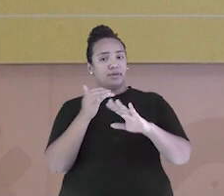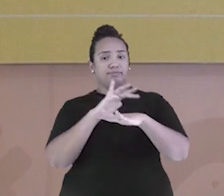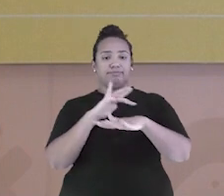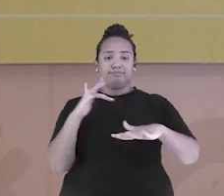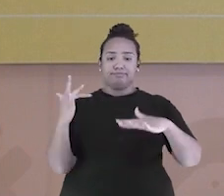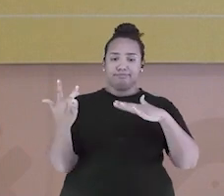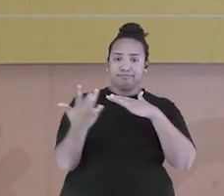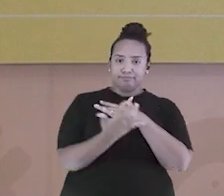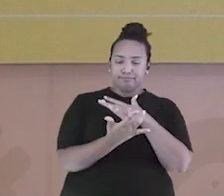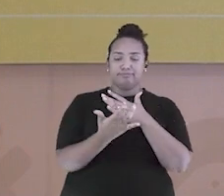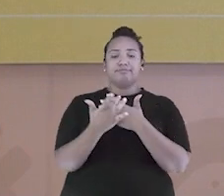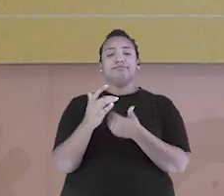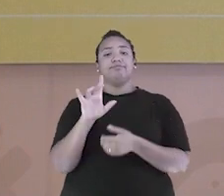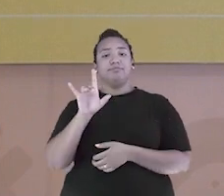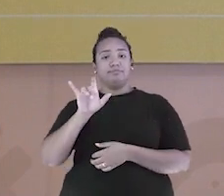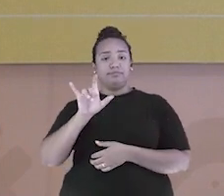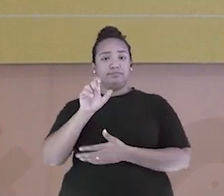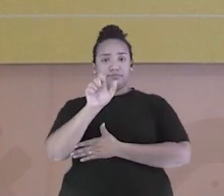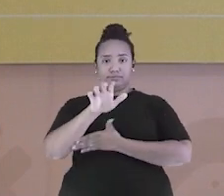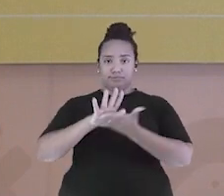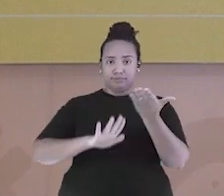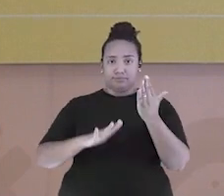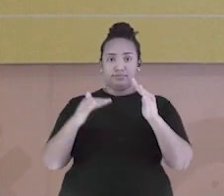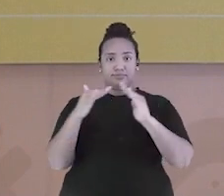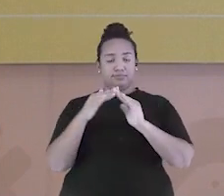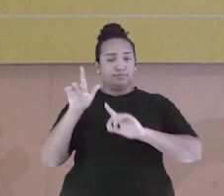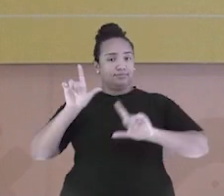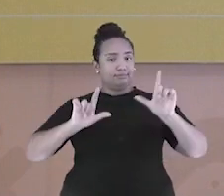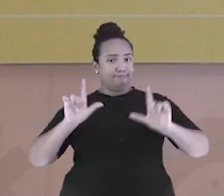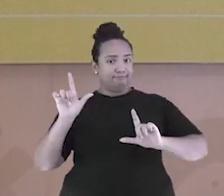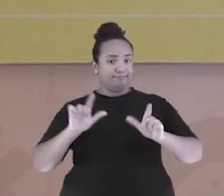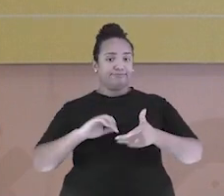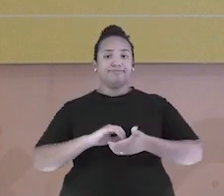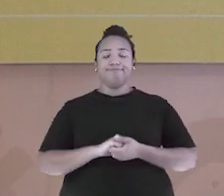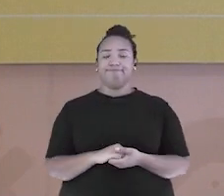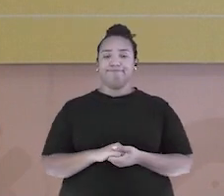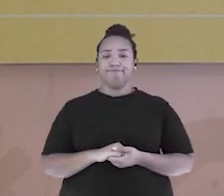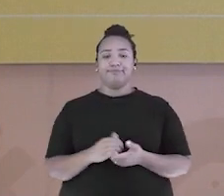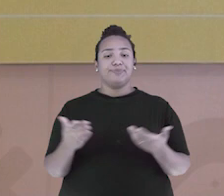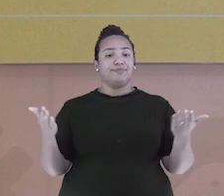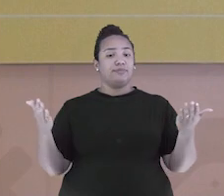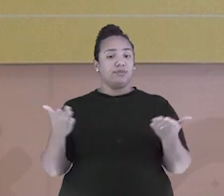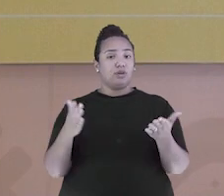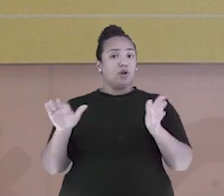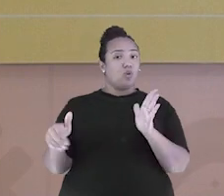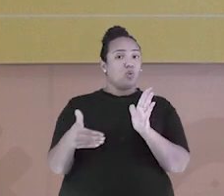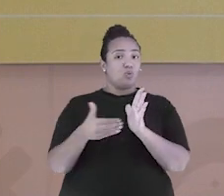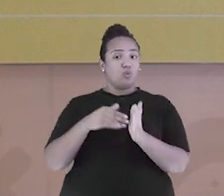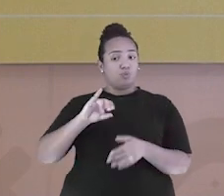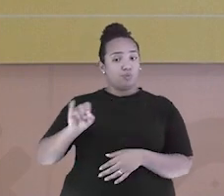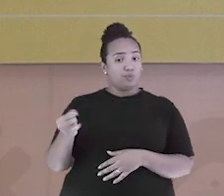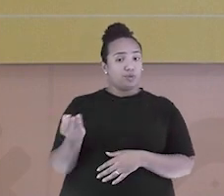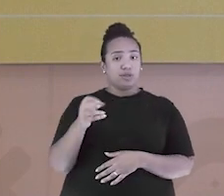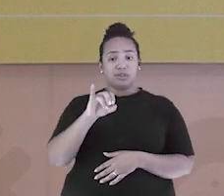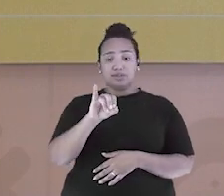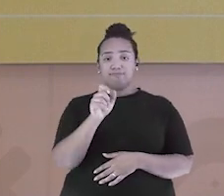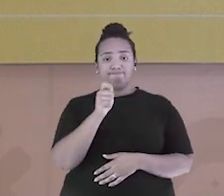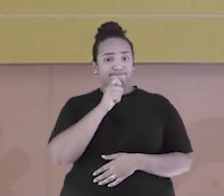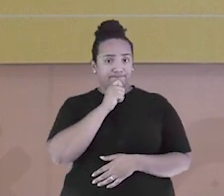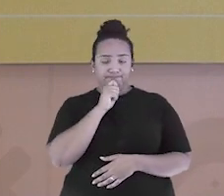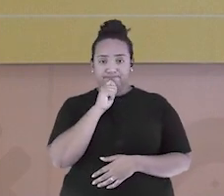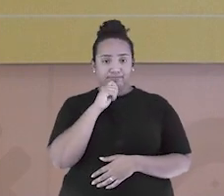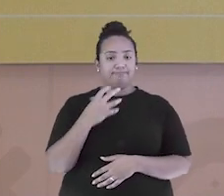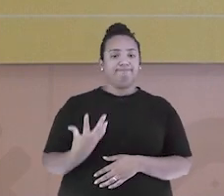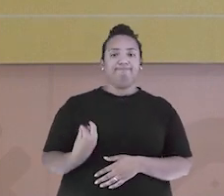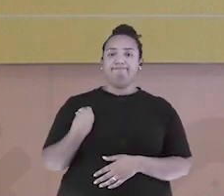pelo nosso canal oficial de contato no Instagram, o @deverencasa-na-tv. E agora, último lembrete para quem ainda